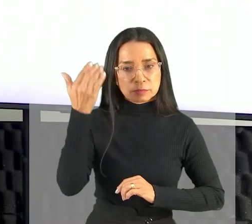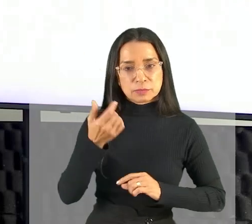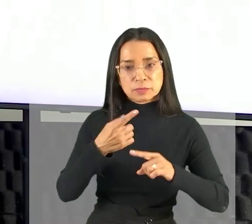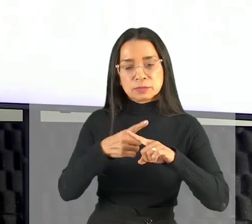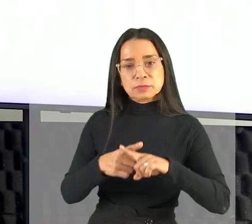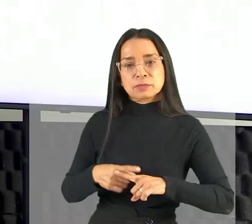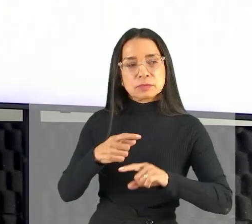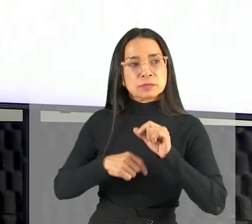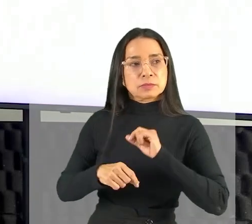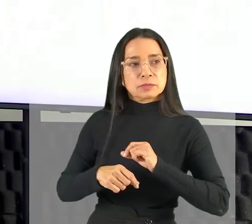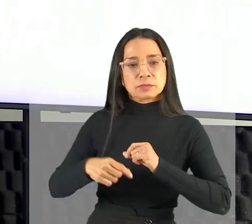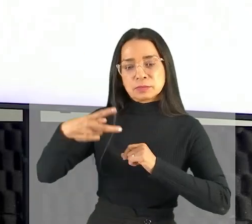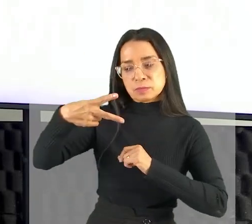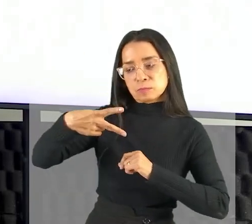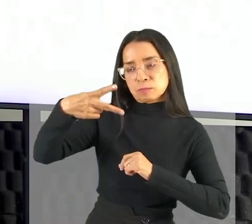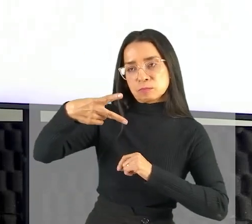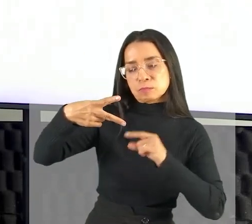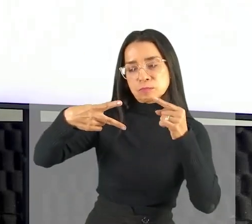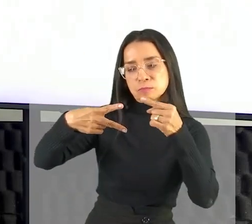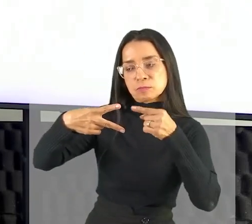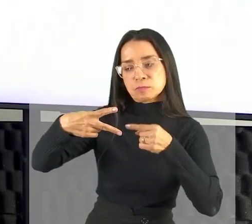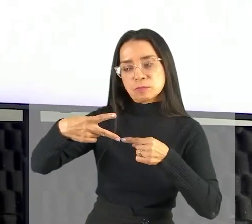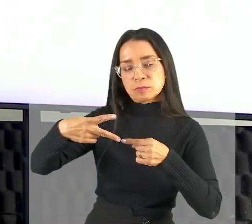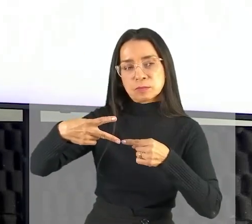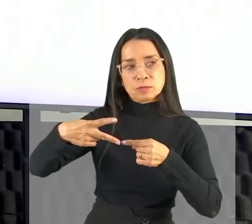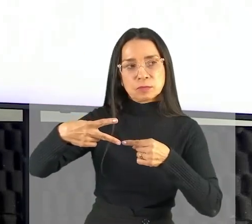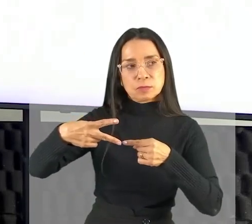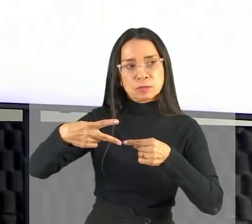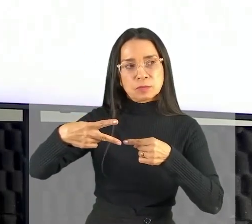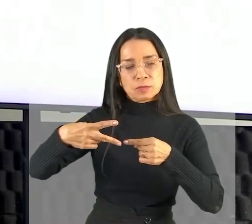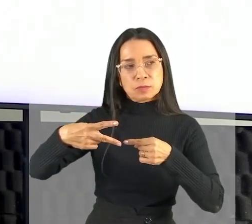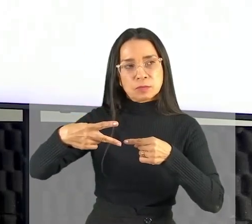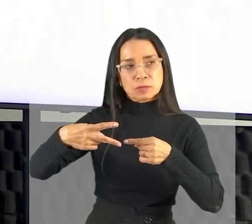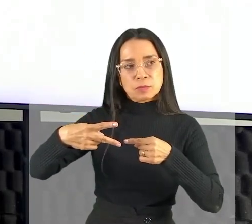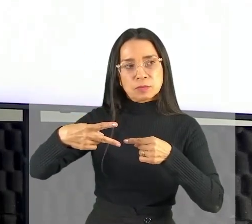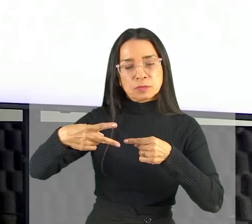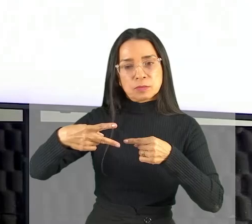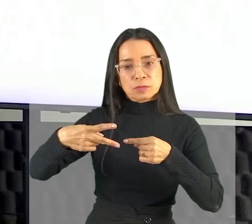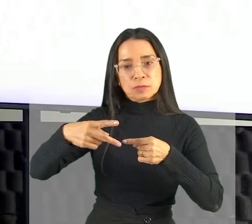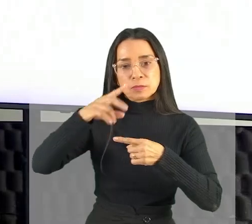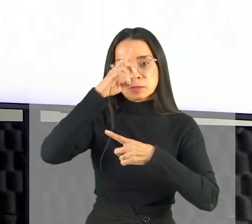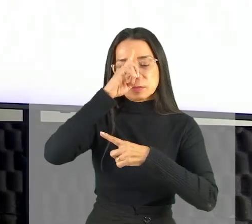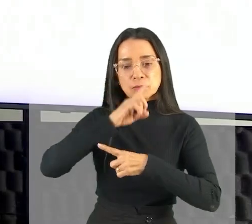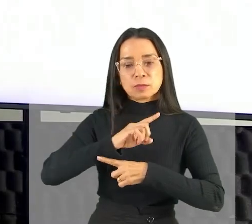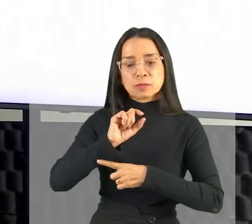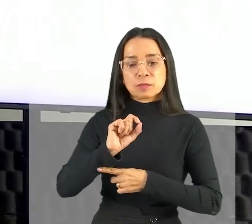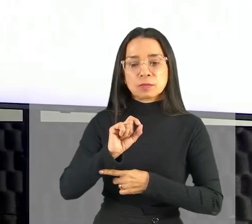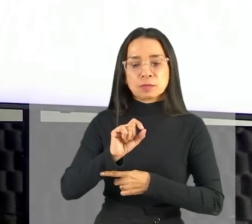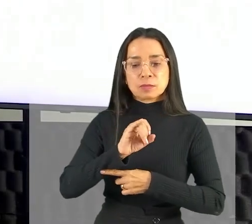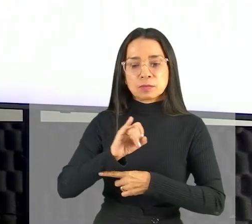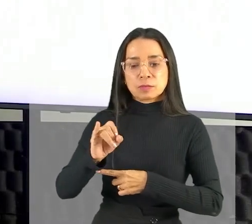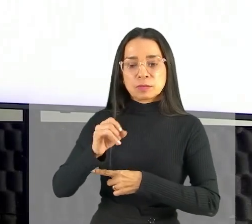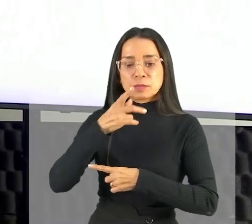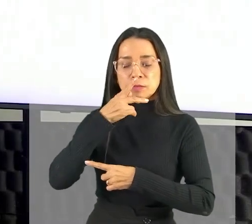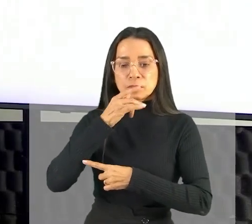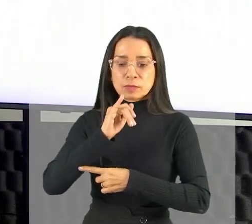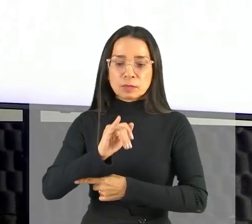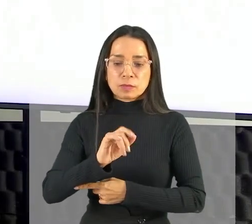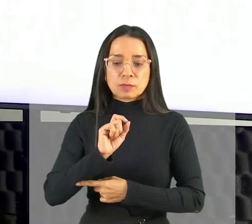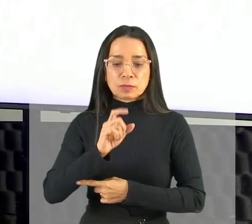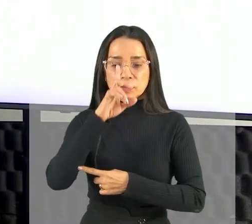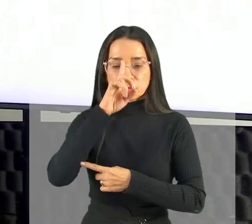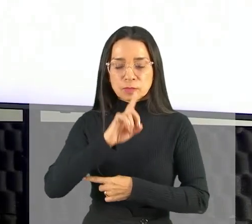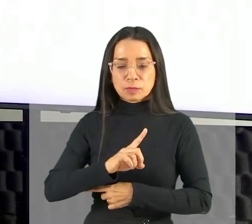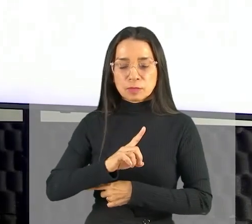colocar esse meio aqui na minha conta de probabilidades e amarela Ora se o pai é